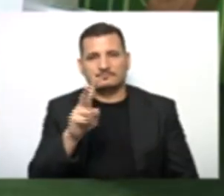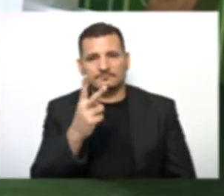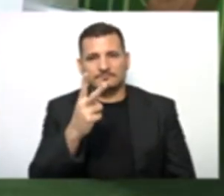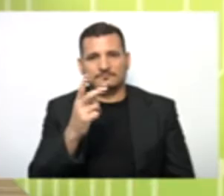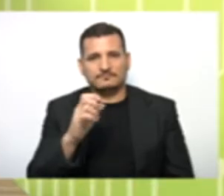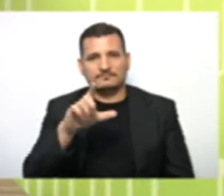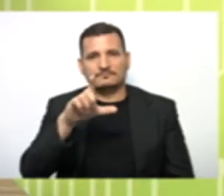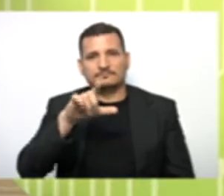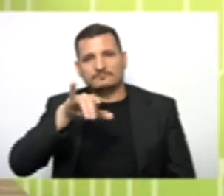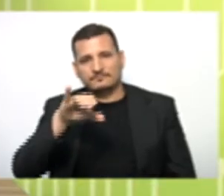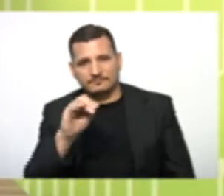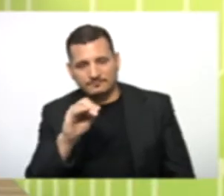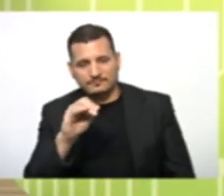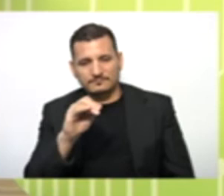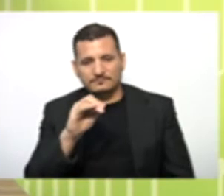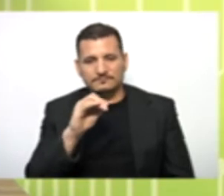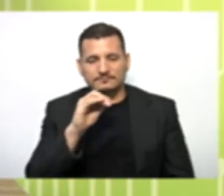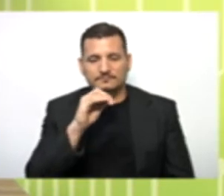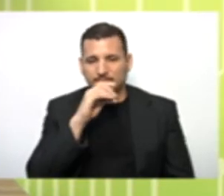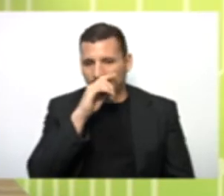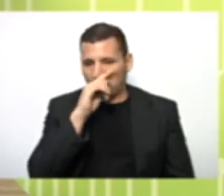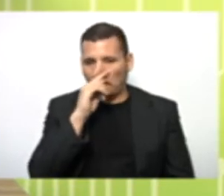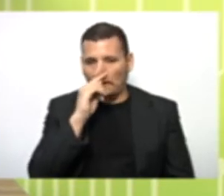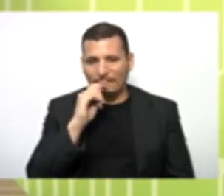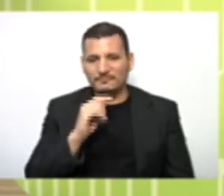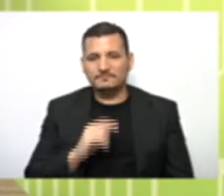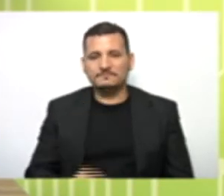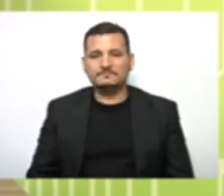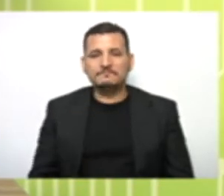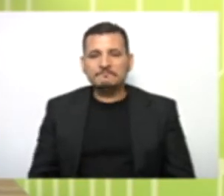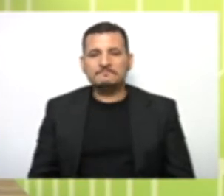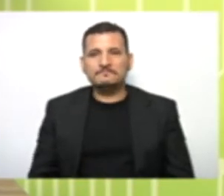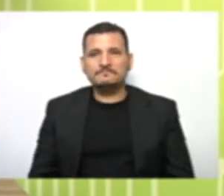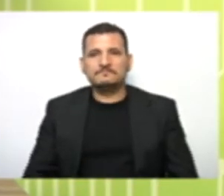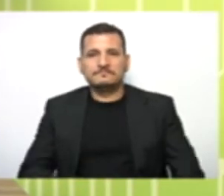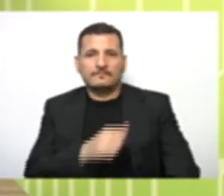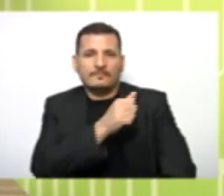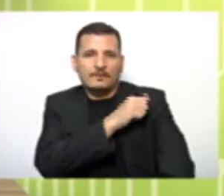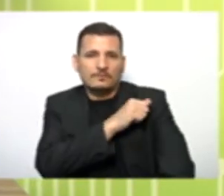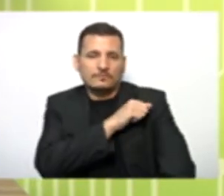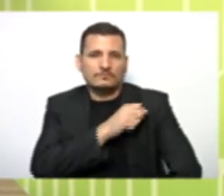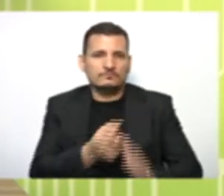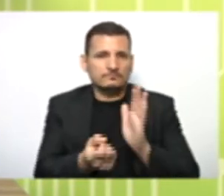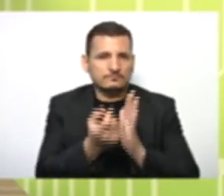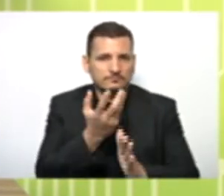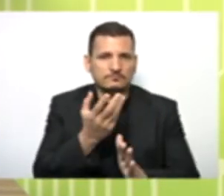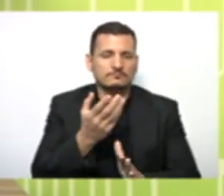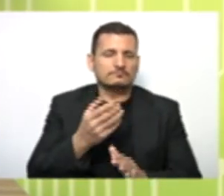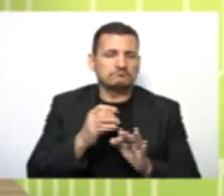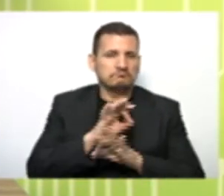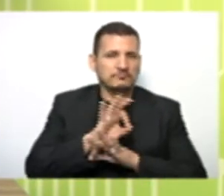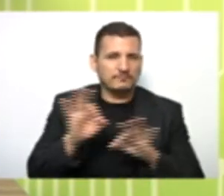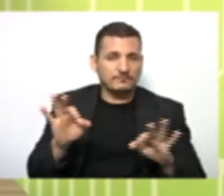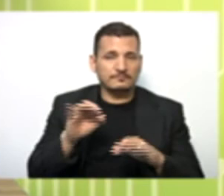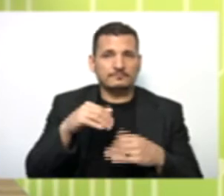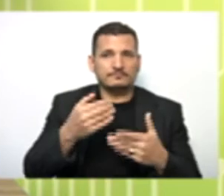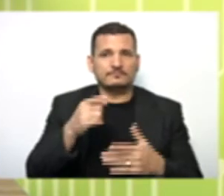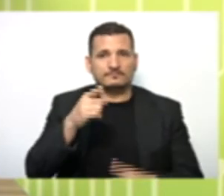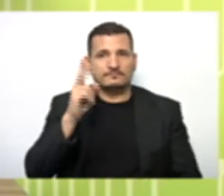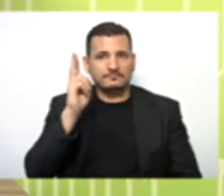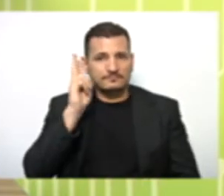chama Hélio. Então, o aluno que mandou essa última aí foi perfeito. Lembrando, então, que o